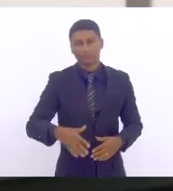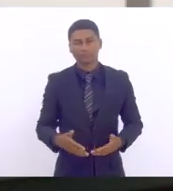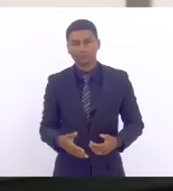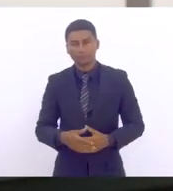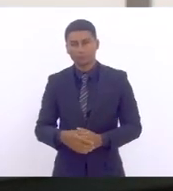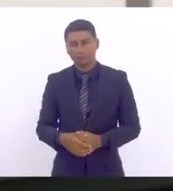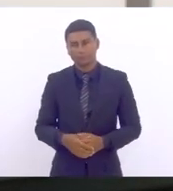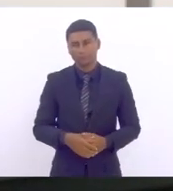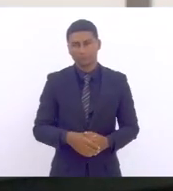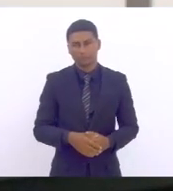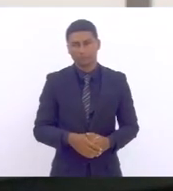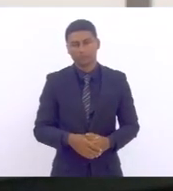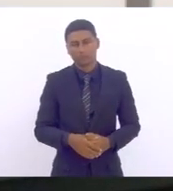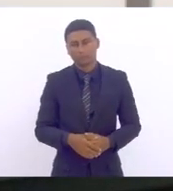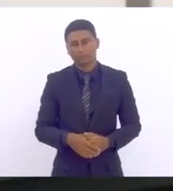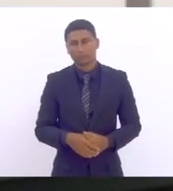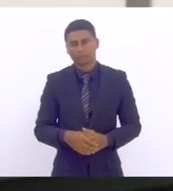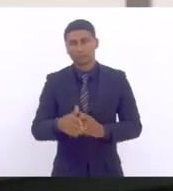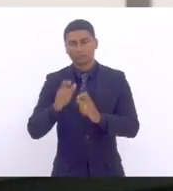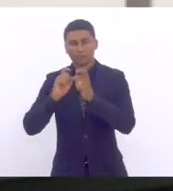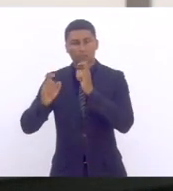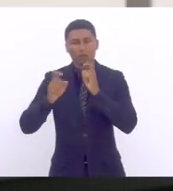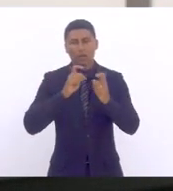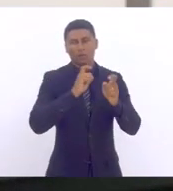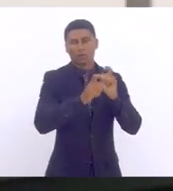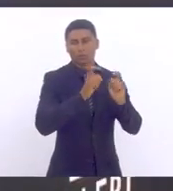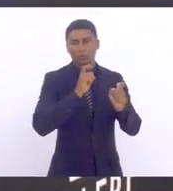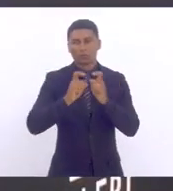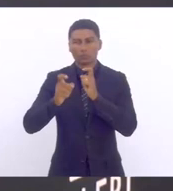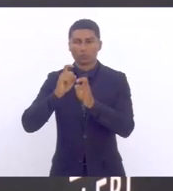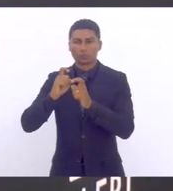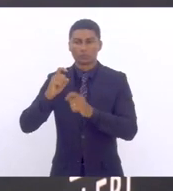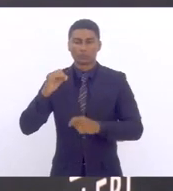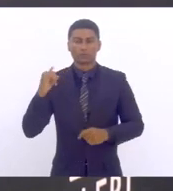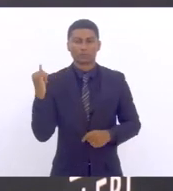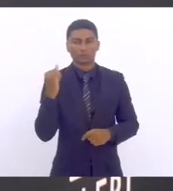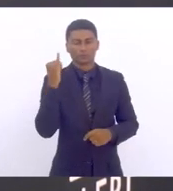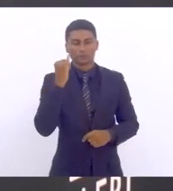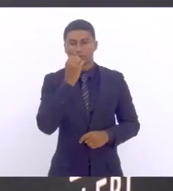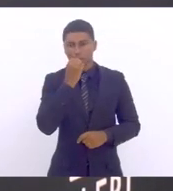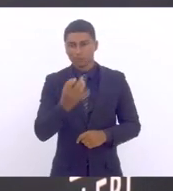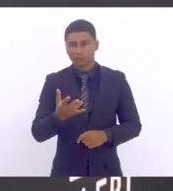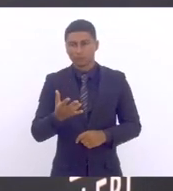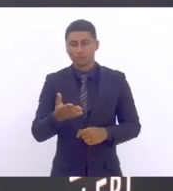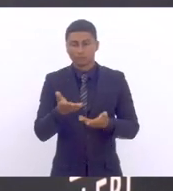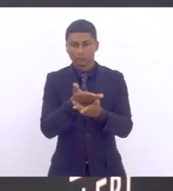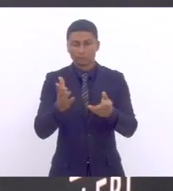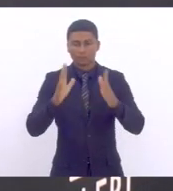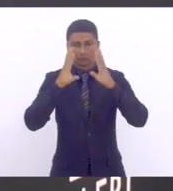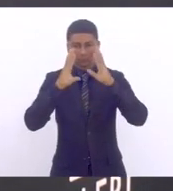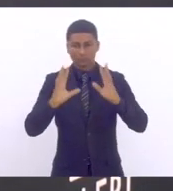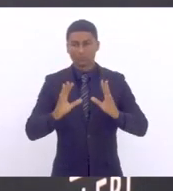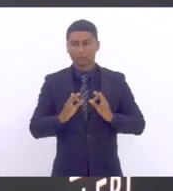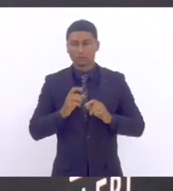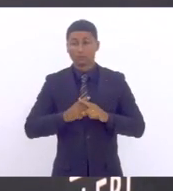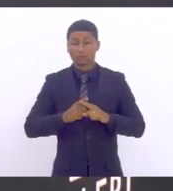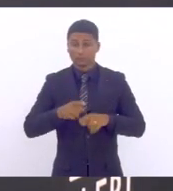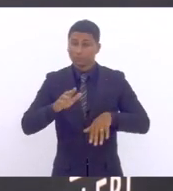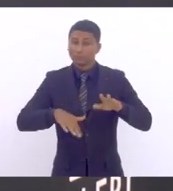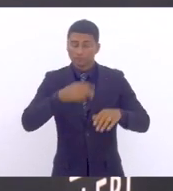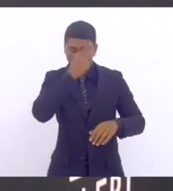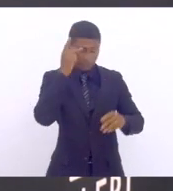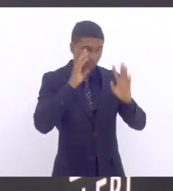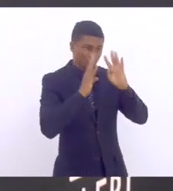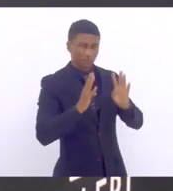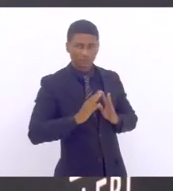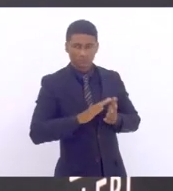que tudo é um diálogo, como o promotor falou. Isso é muito bom aqui para escutar a gente também, porque às vezes a gente nem é escutado. E hoje